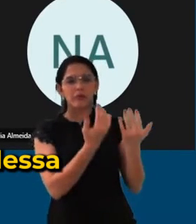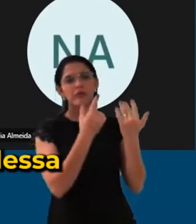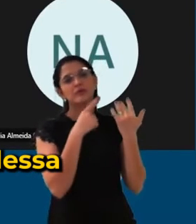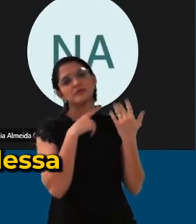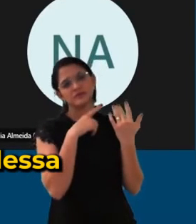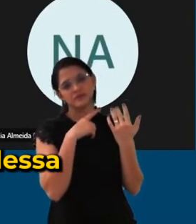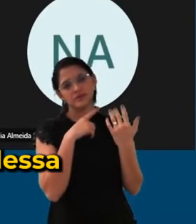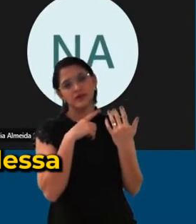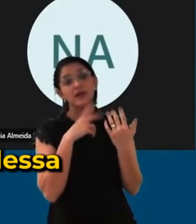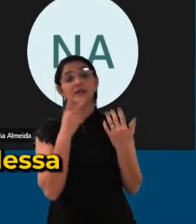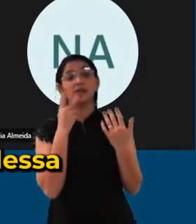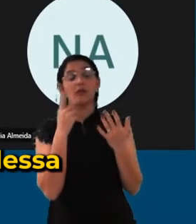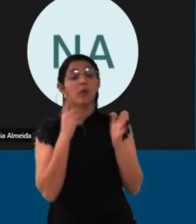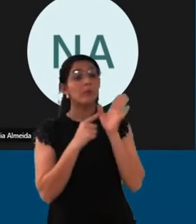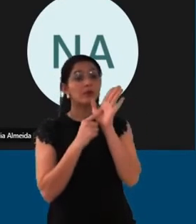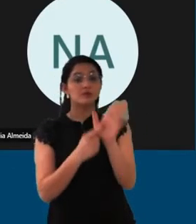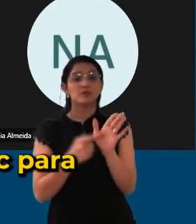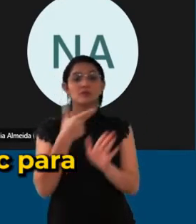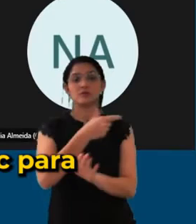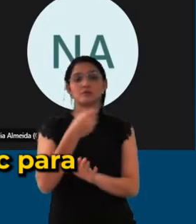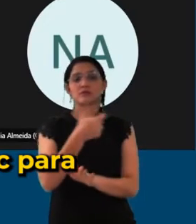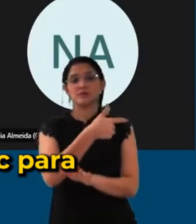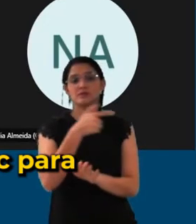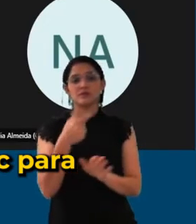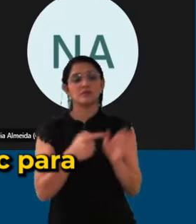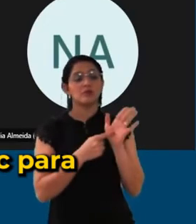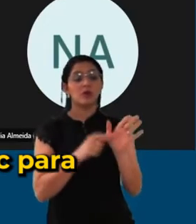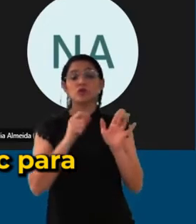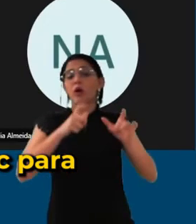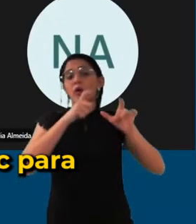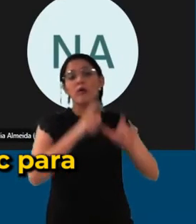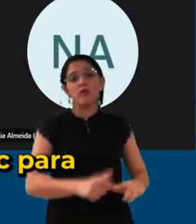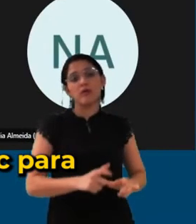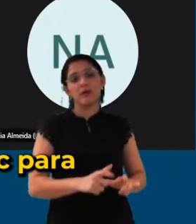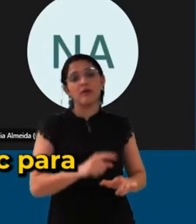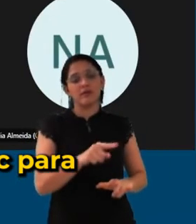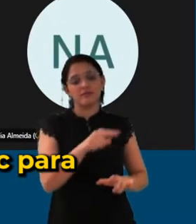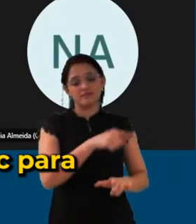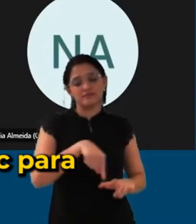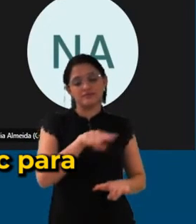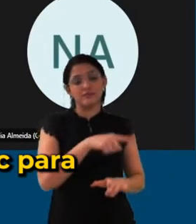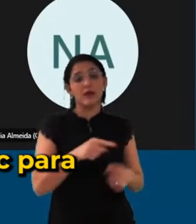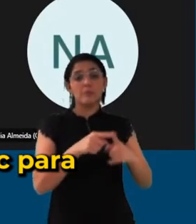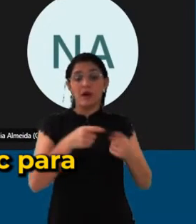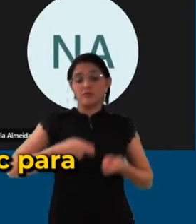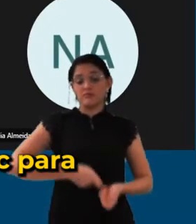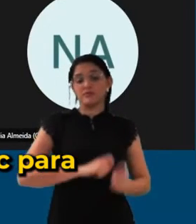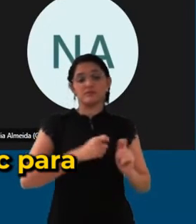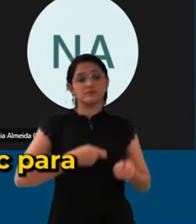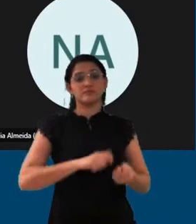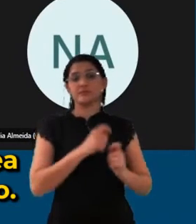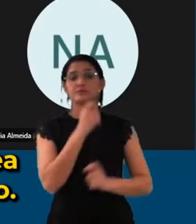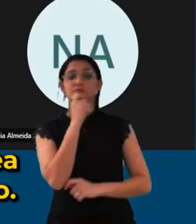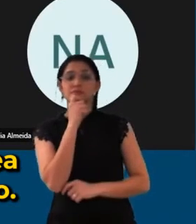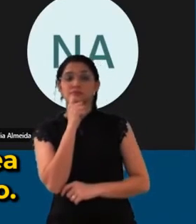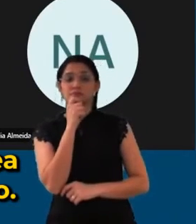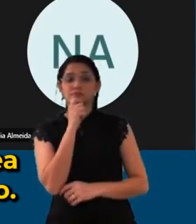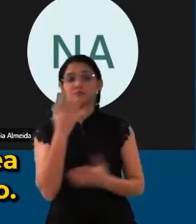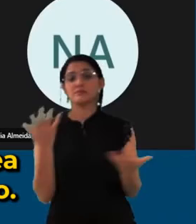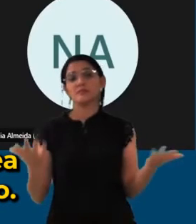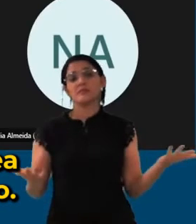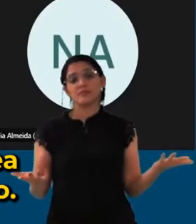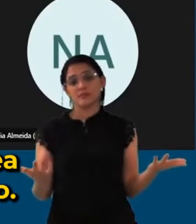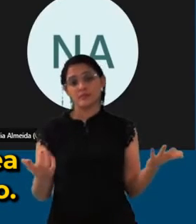somente dessa área a ser recuperada, que, eu reitero, que não tinha sido antropizada pela VC, pela Votorantim. Mas como